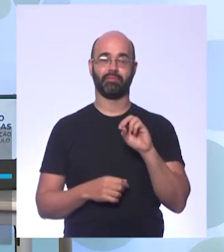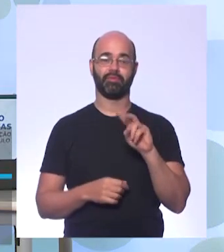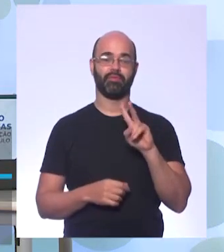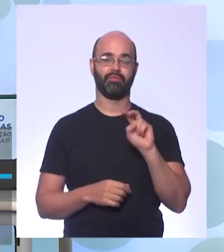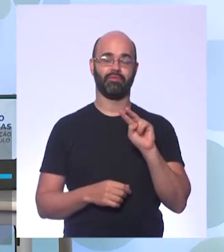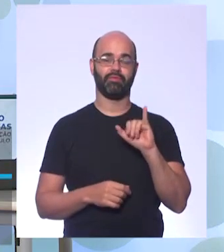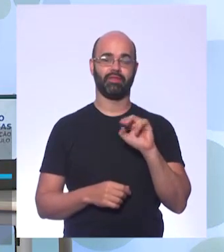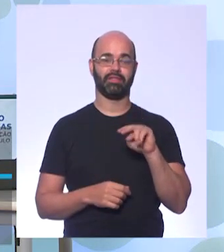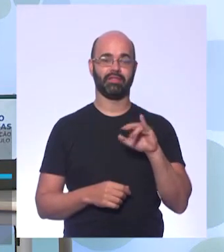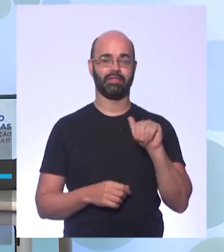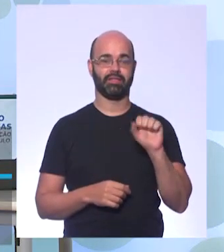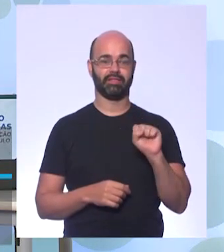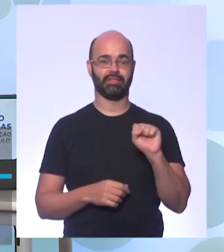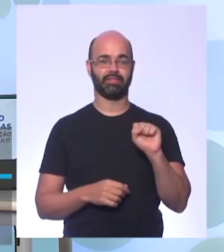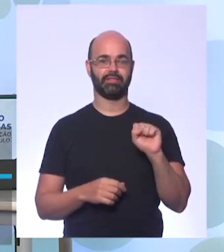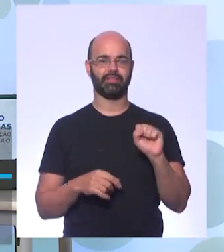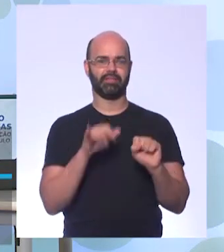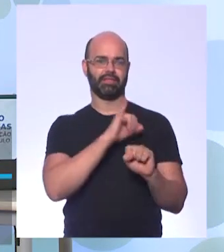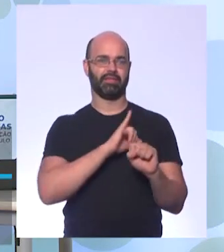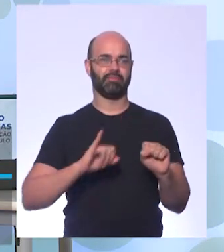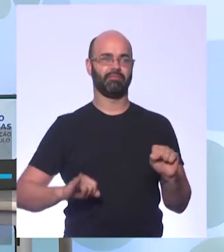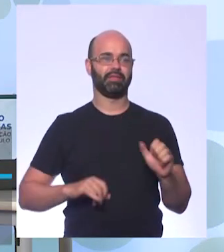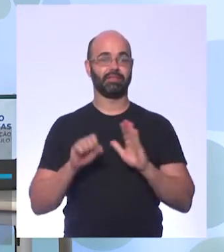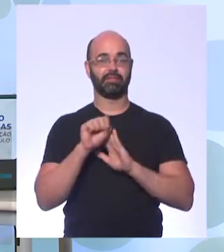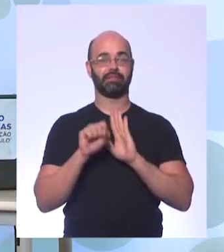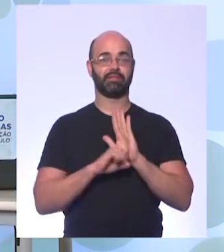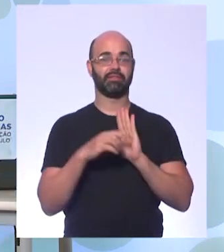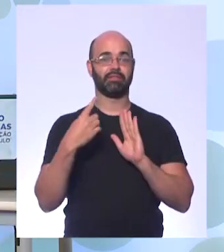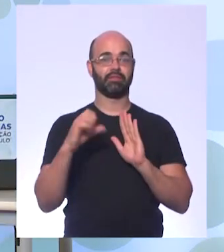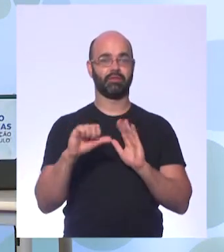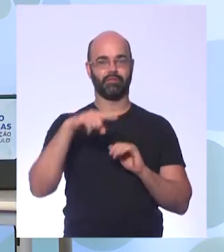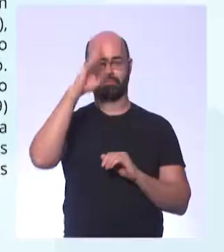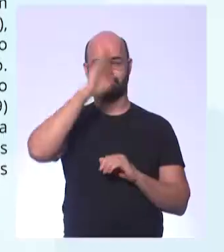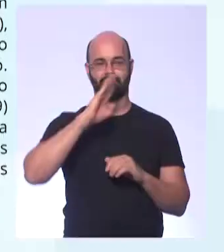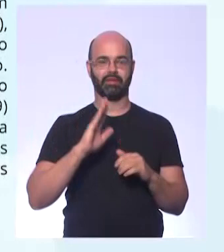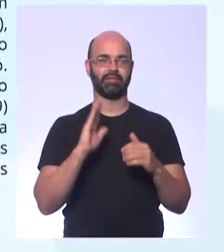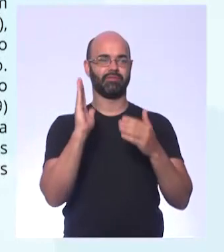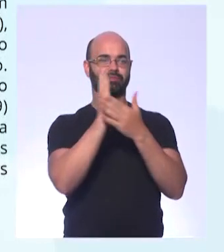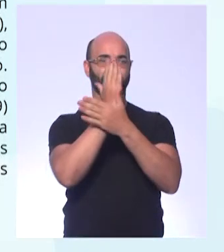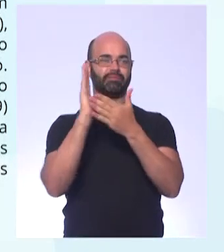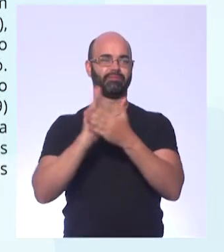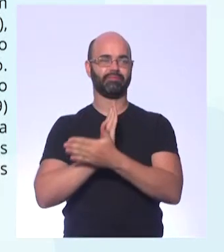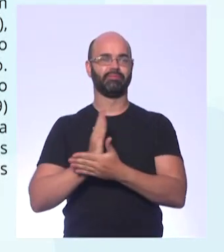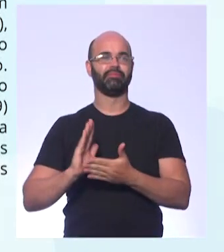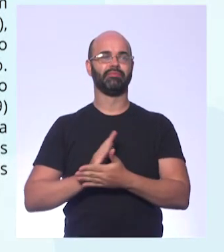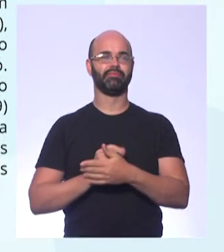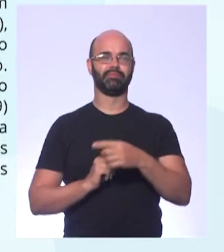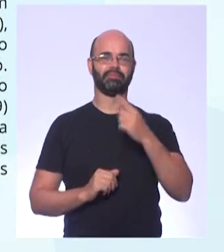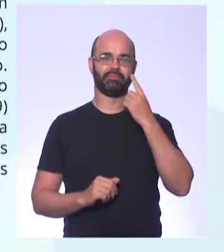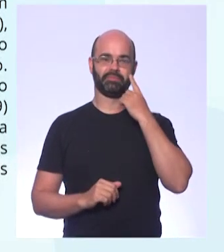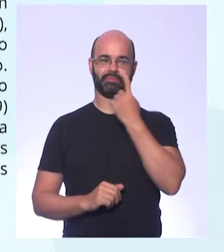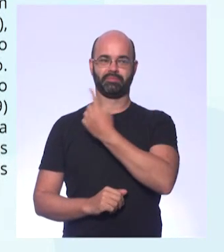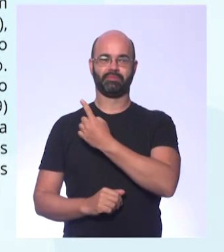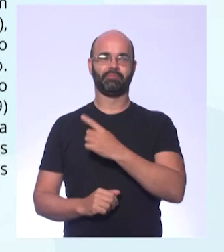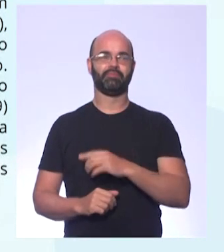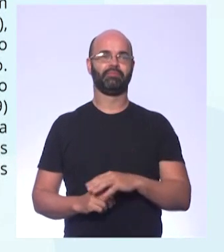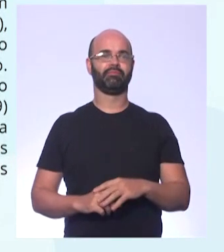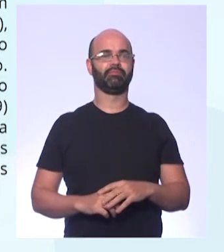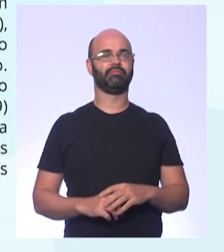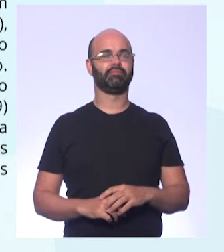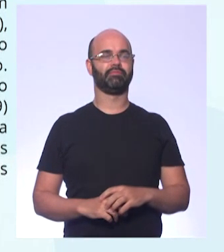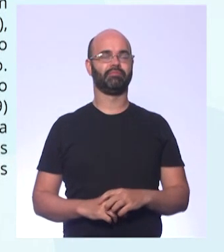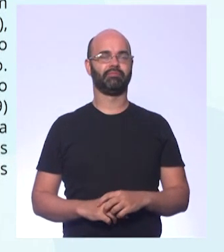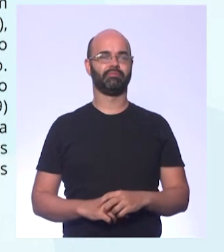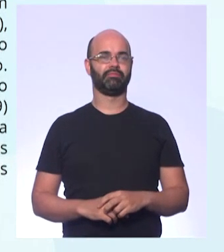século XIX, né, tratando sobre o assunto aí das divisões do Brasil. Então, vamos lá. O mapa das províncias